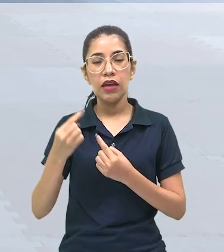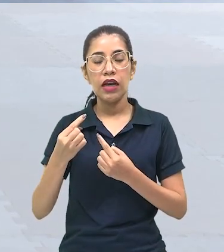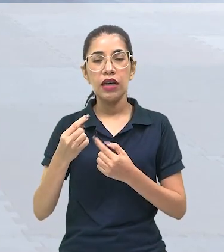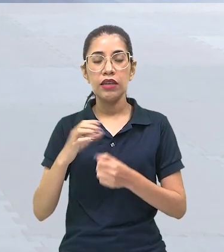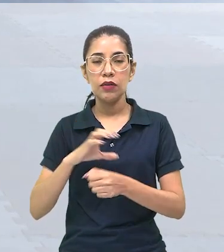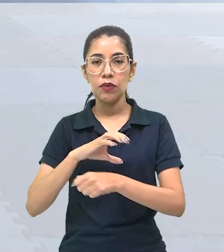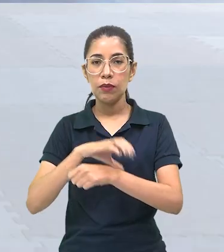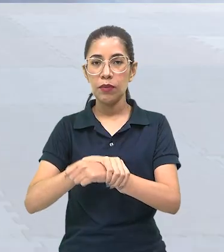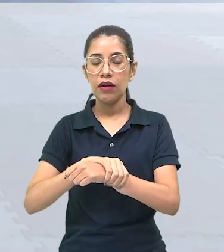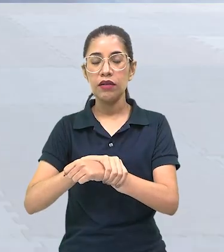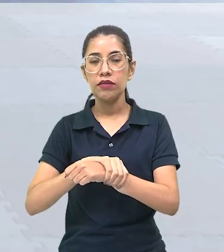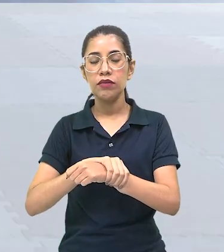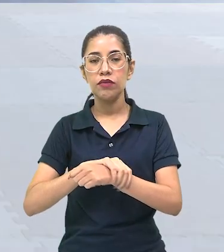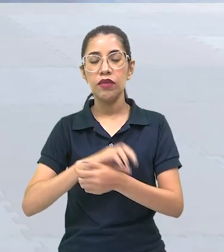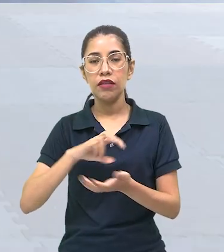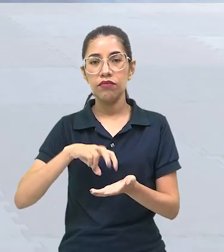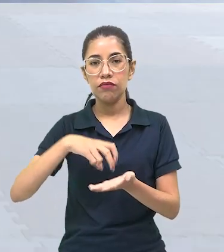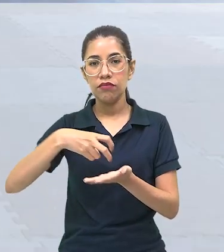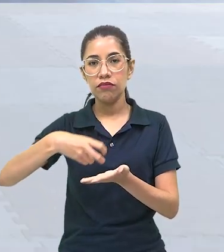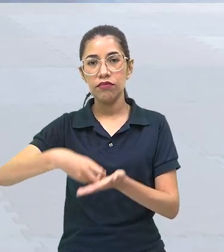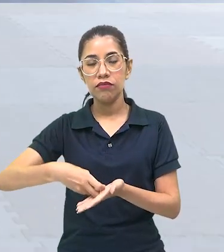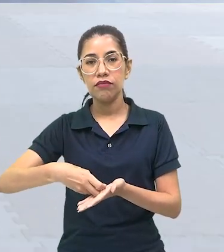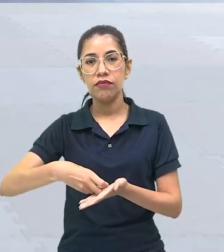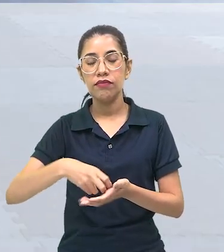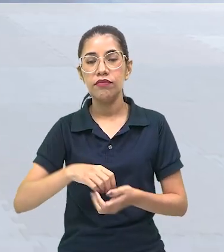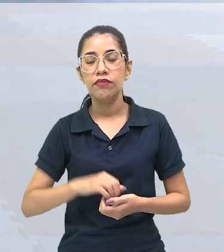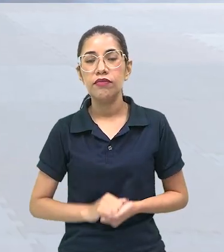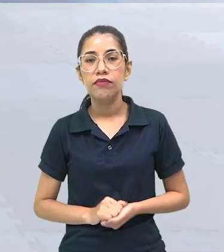Segura, leva para o chão.